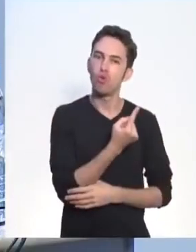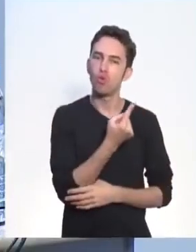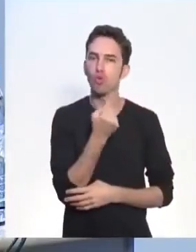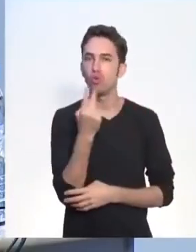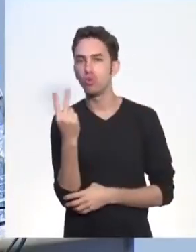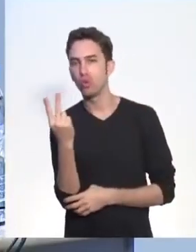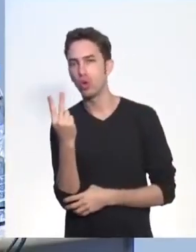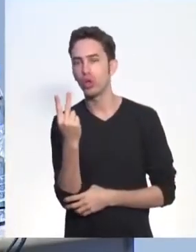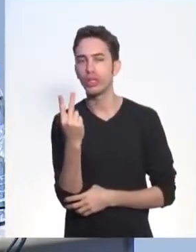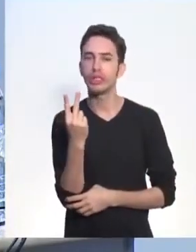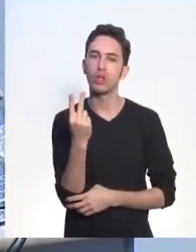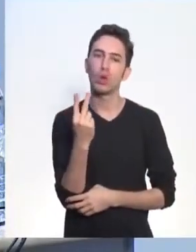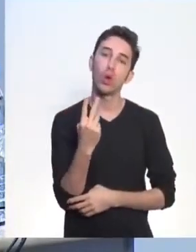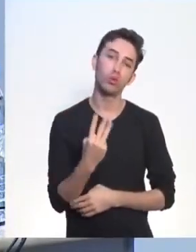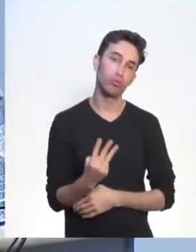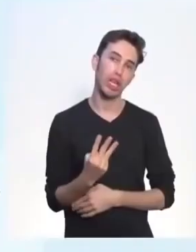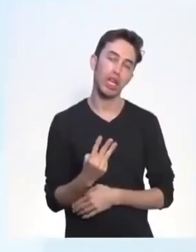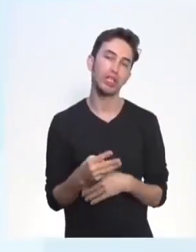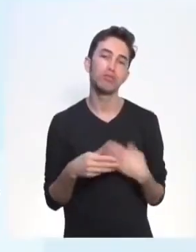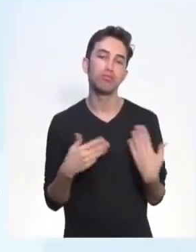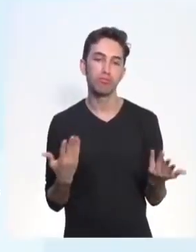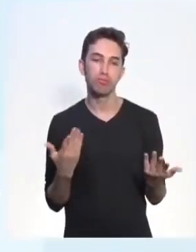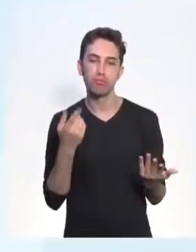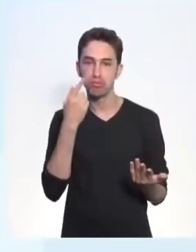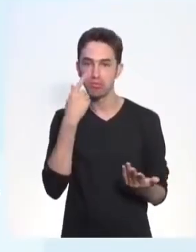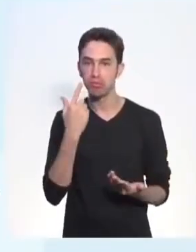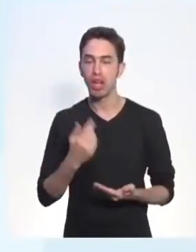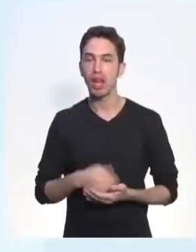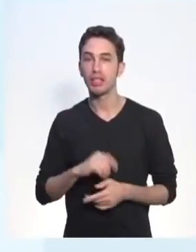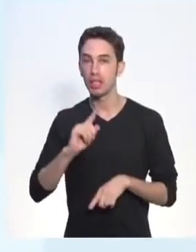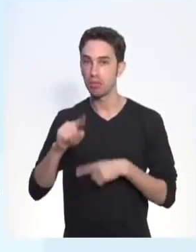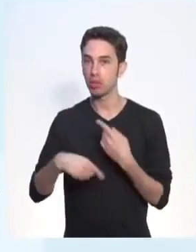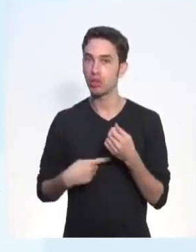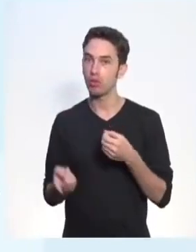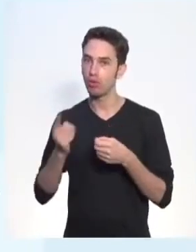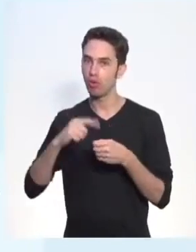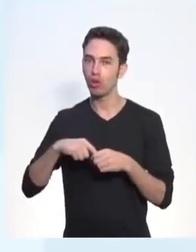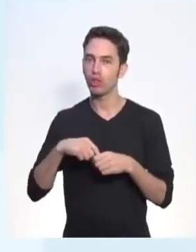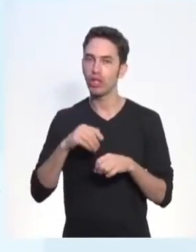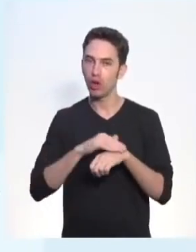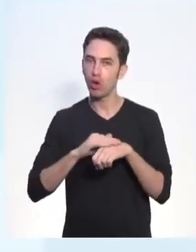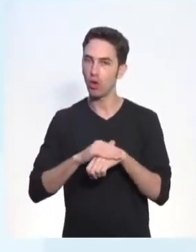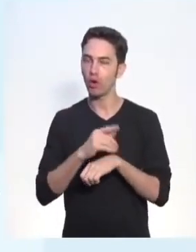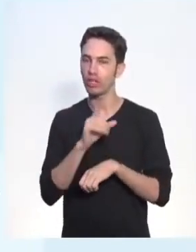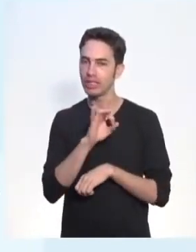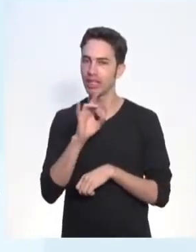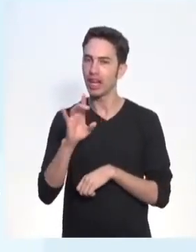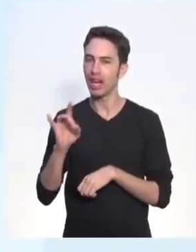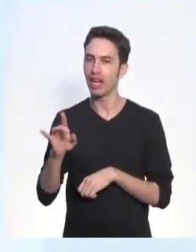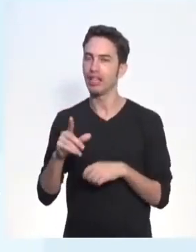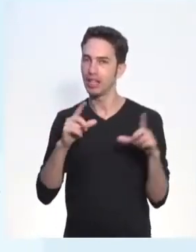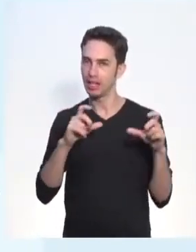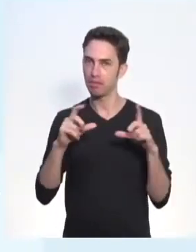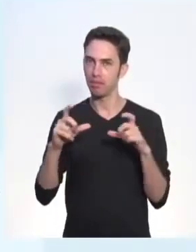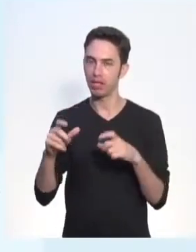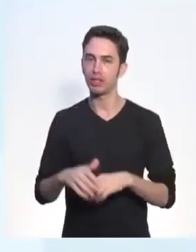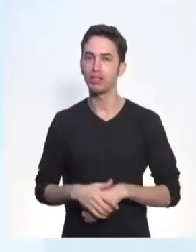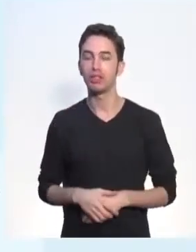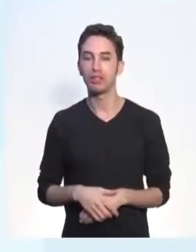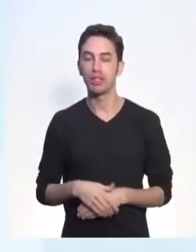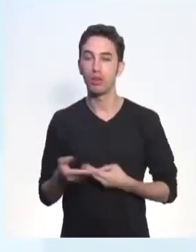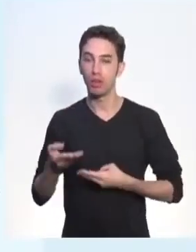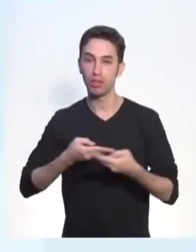imagem 2 ou imagem 3. E depois eu volto e falo um pouquinho de cada imagem. Enquanto vocês ficam